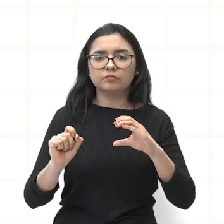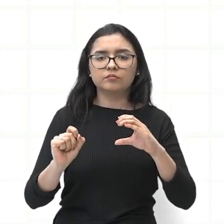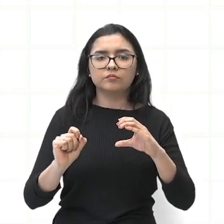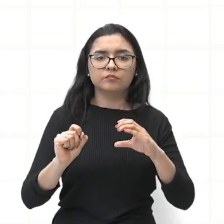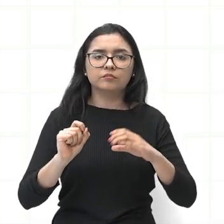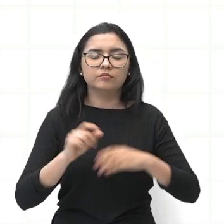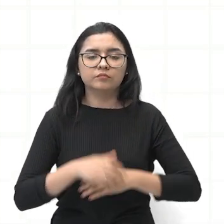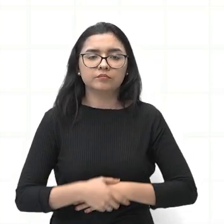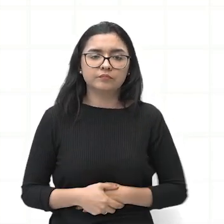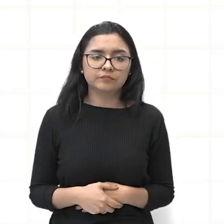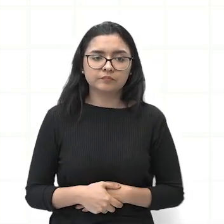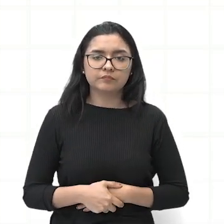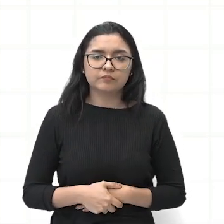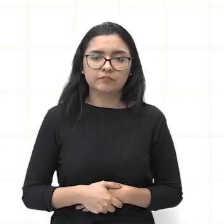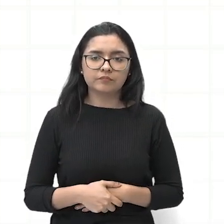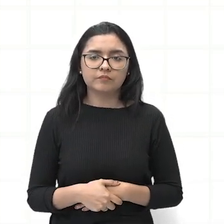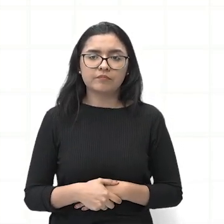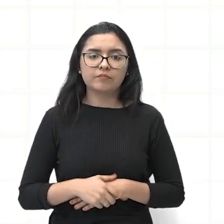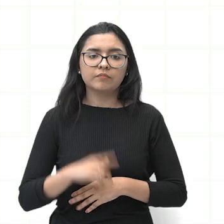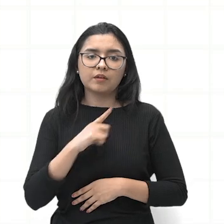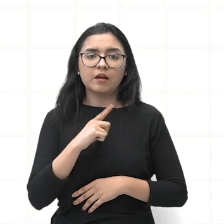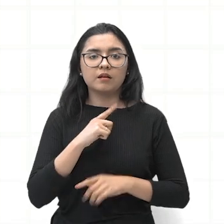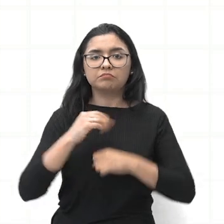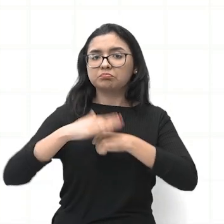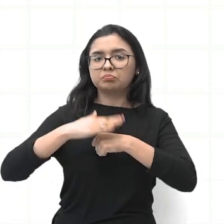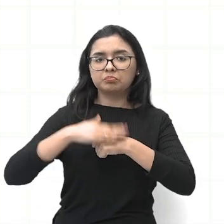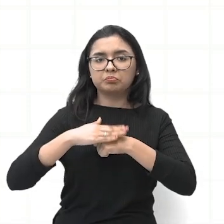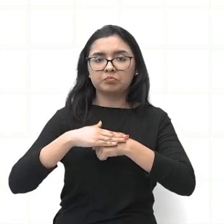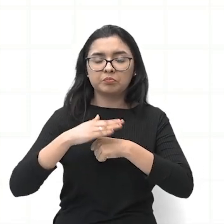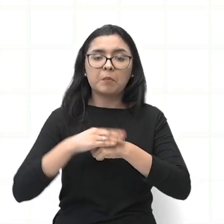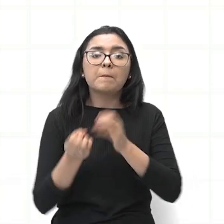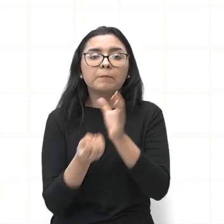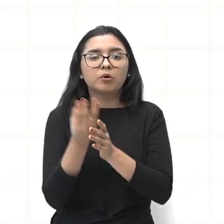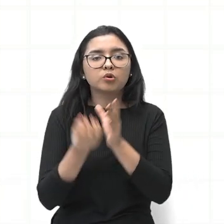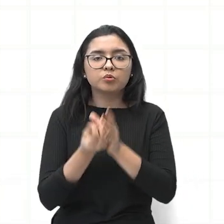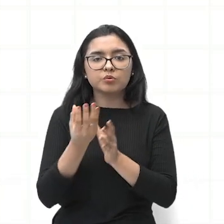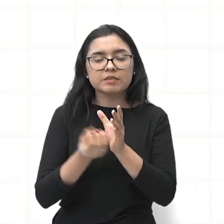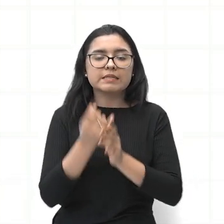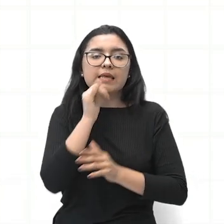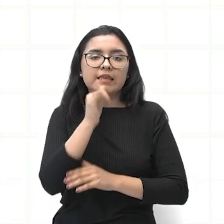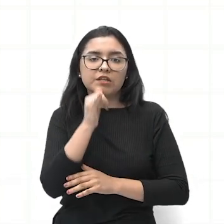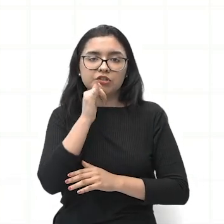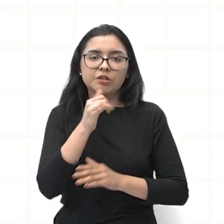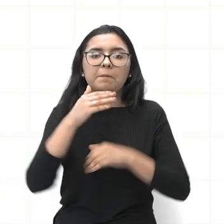se autoalimentar, né, de produzir